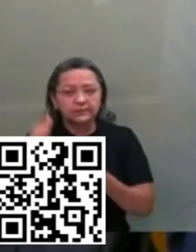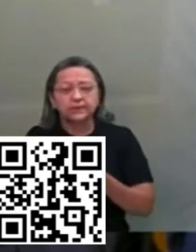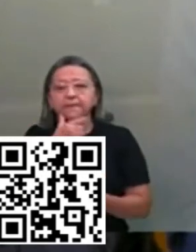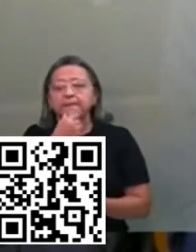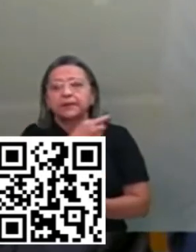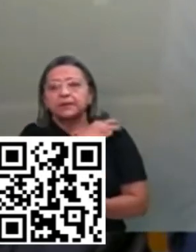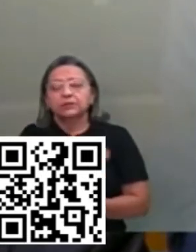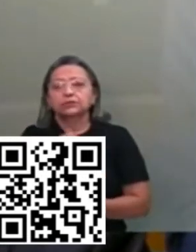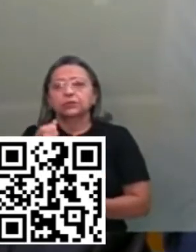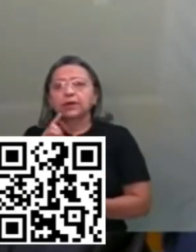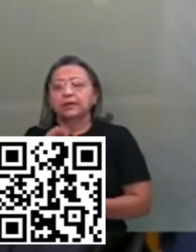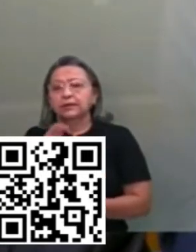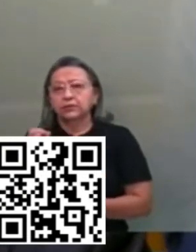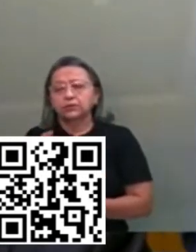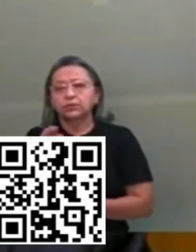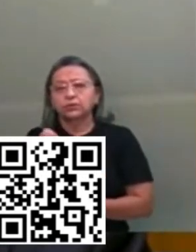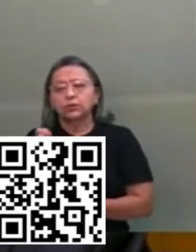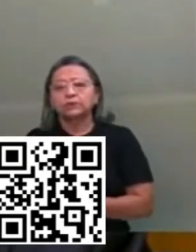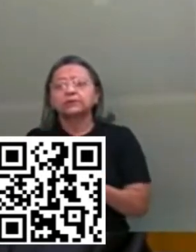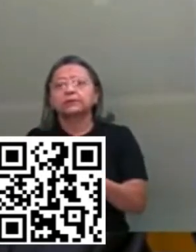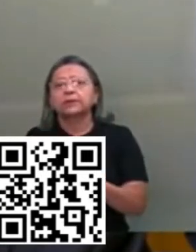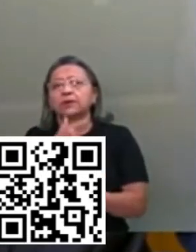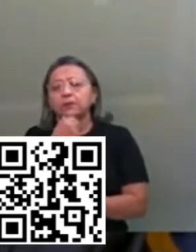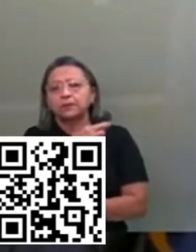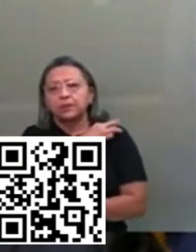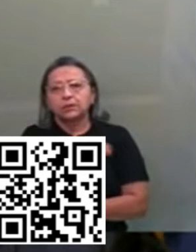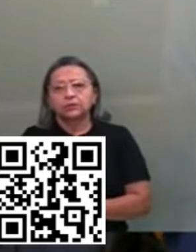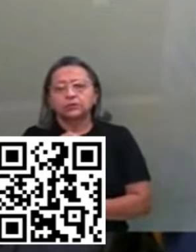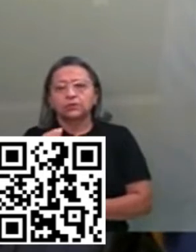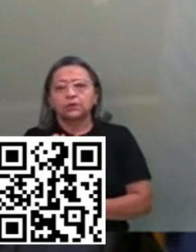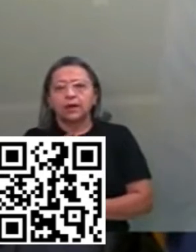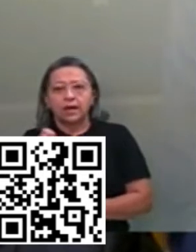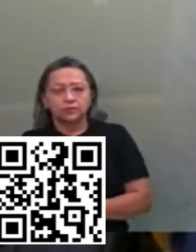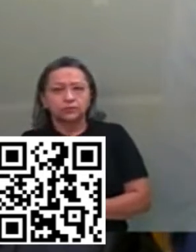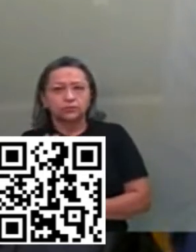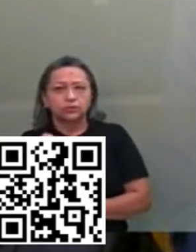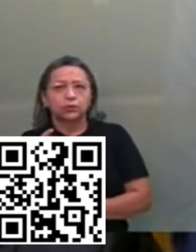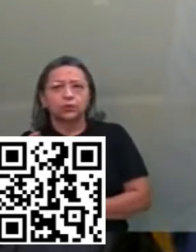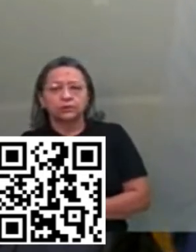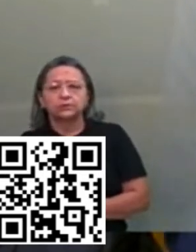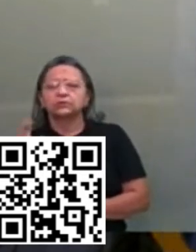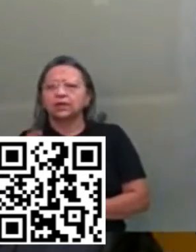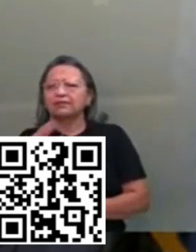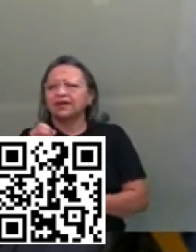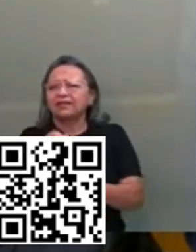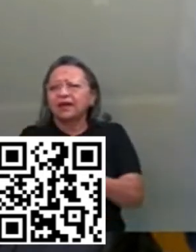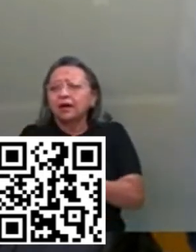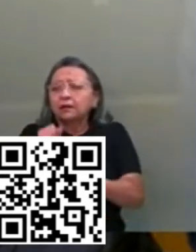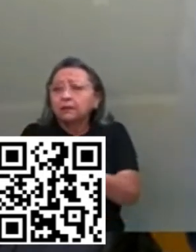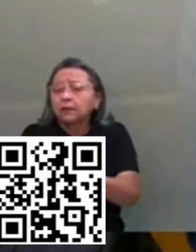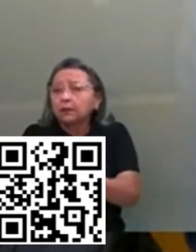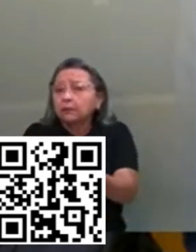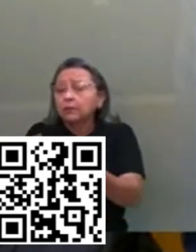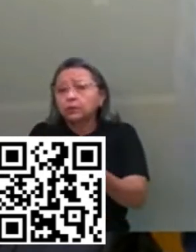Torres e também o ministro Carlos França. Depois de 30 anos de espera, recebemos a notícia de que os